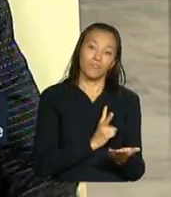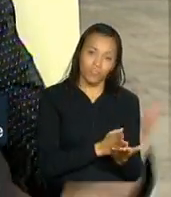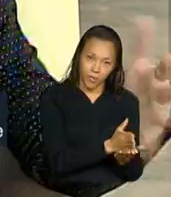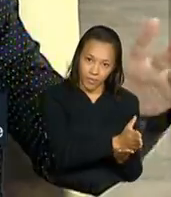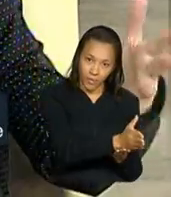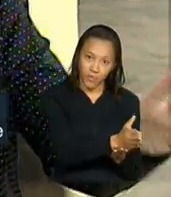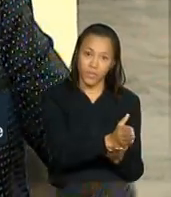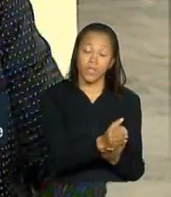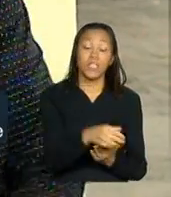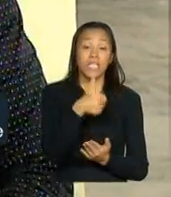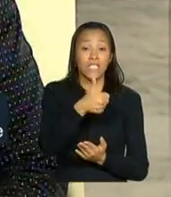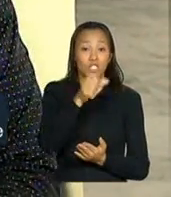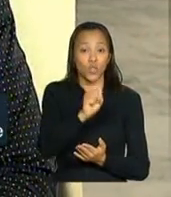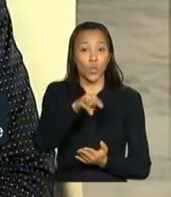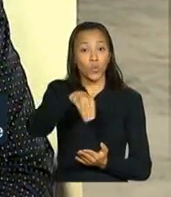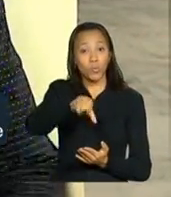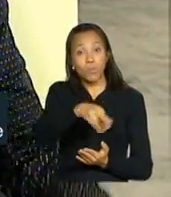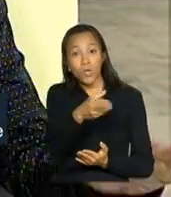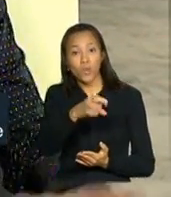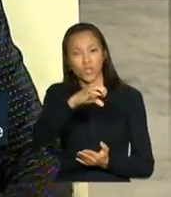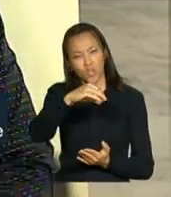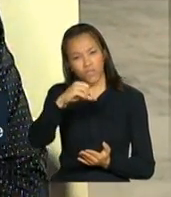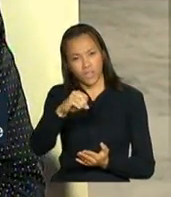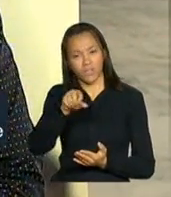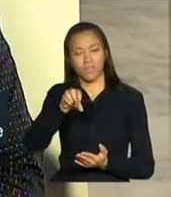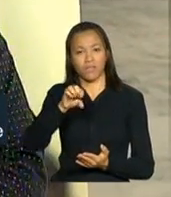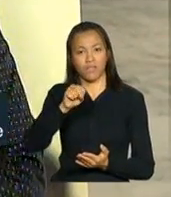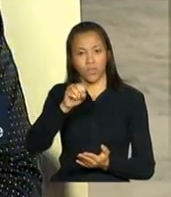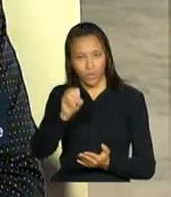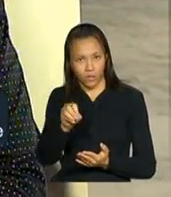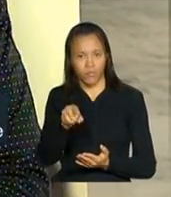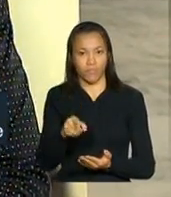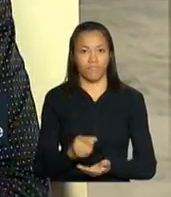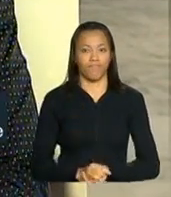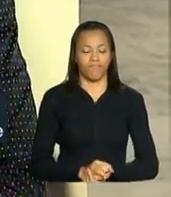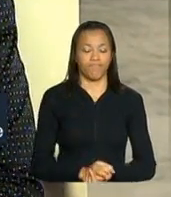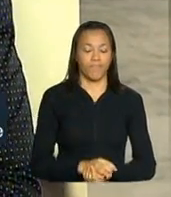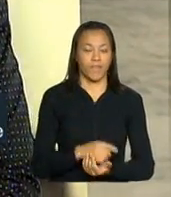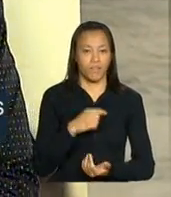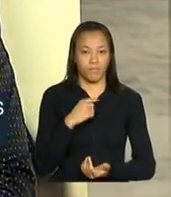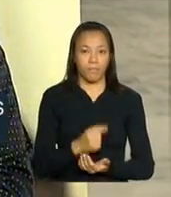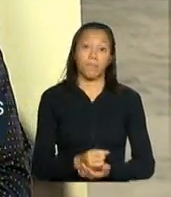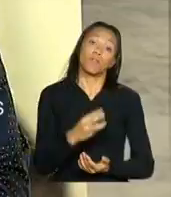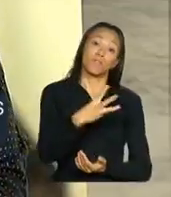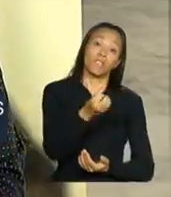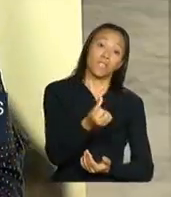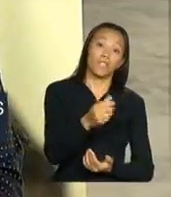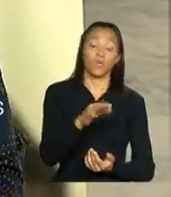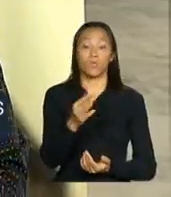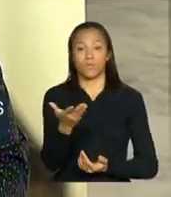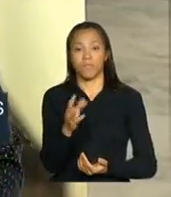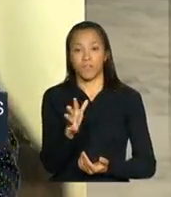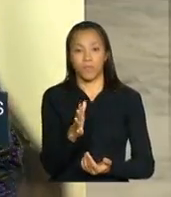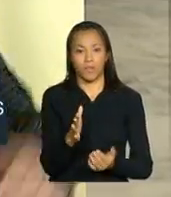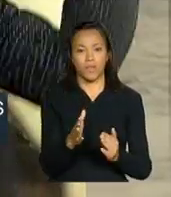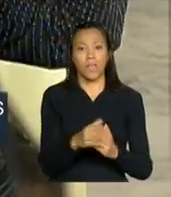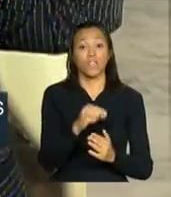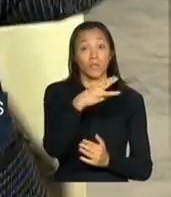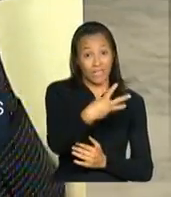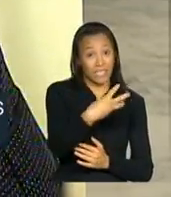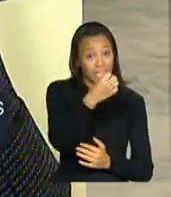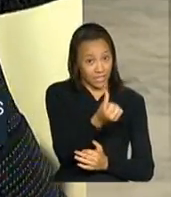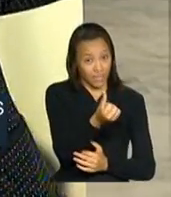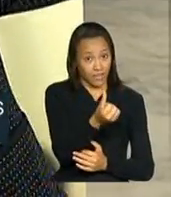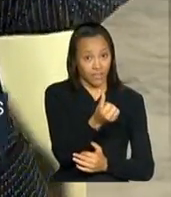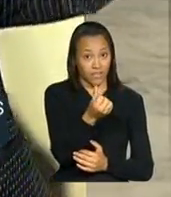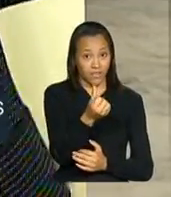19 18 milhões 980 tá Não minha dúvida sair dos 36 ou dos 50 milhões não S doos 36 porque eu